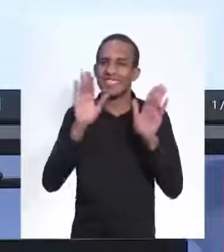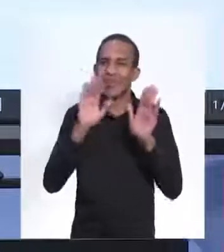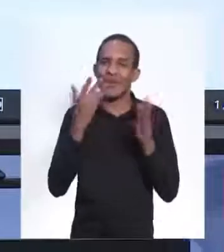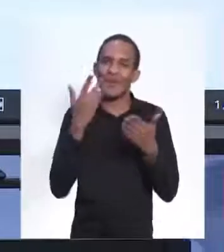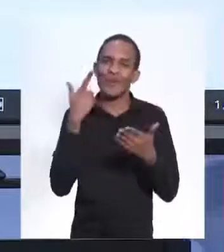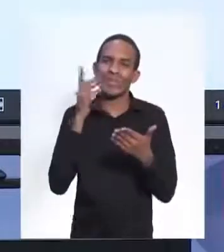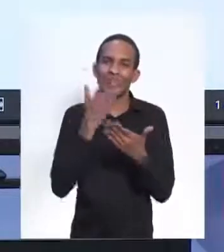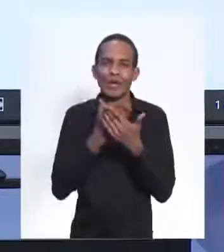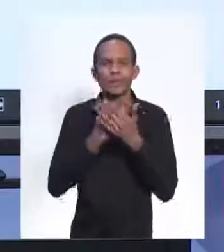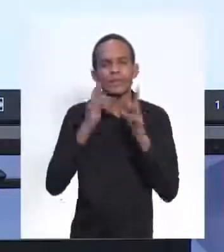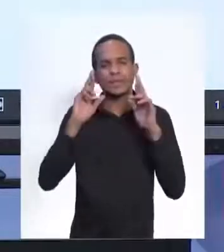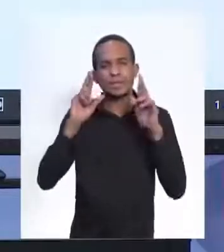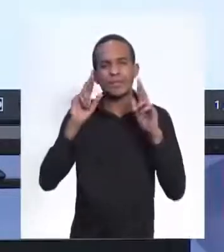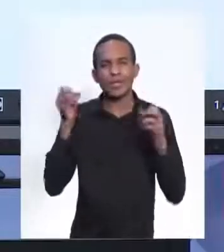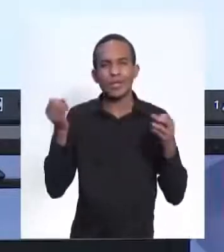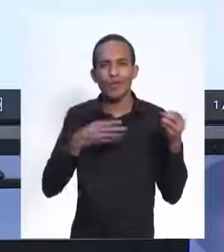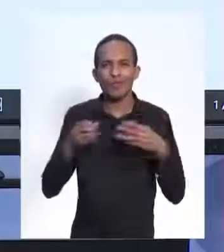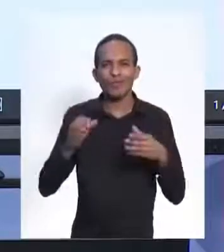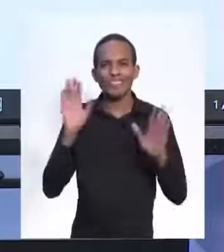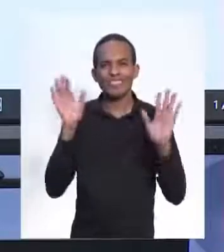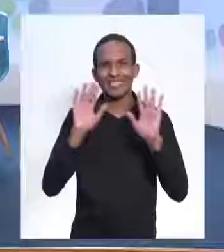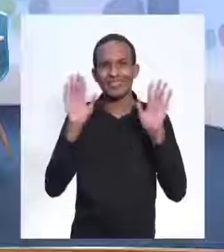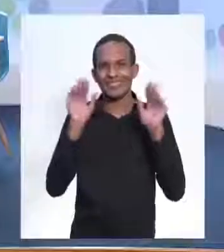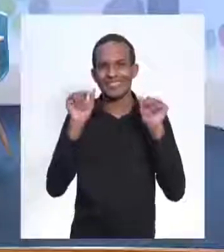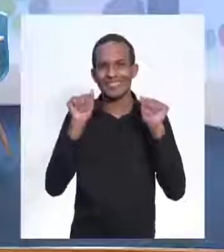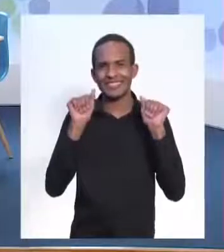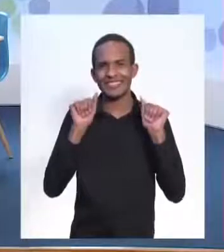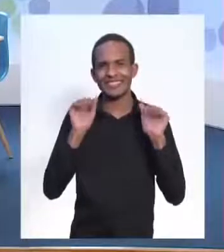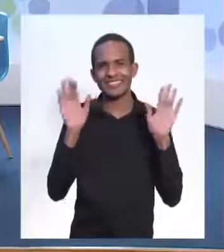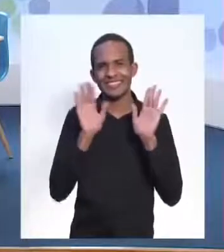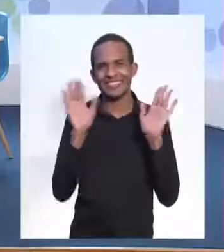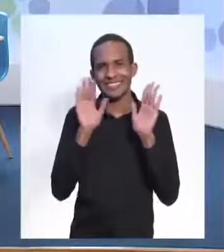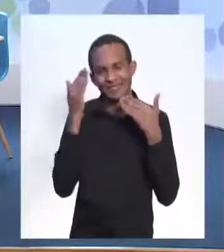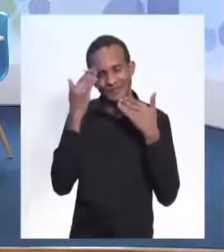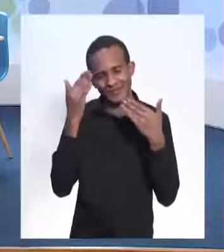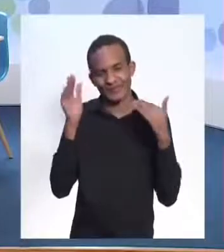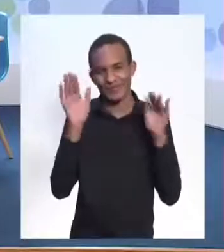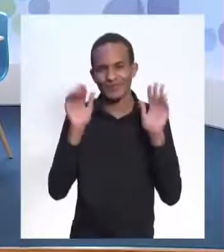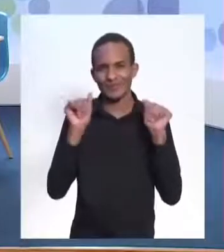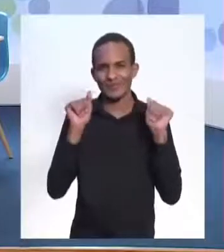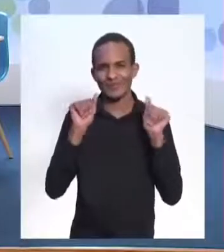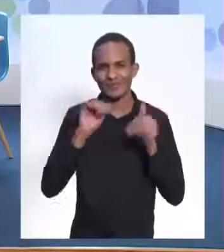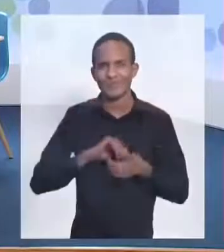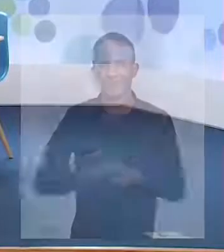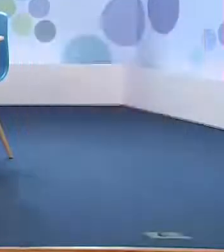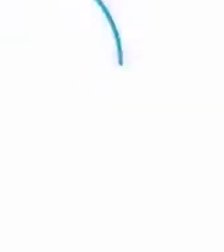aula. Aguardem surpresas. Tchau, tchau. Tchau, gente.